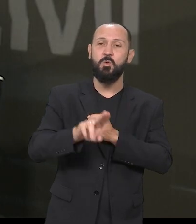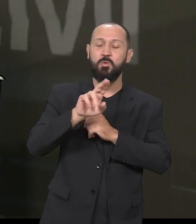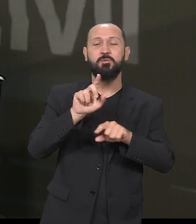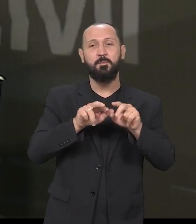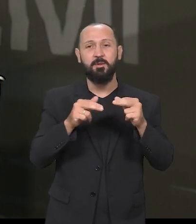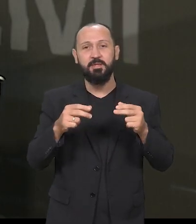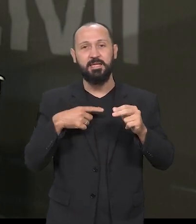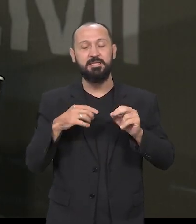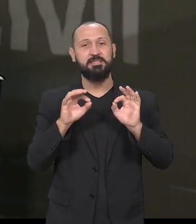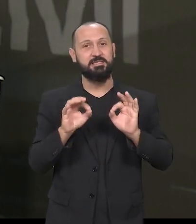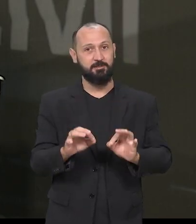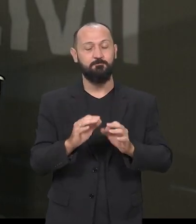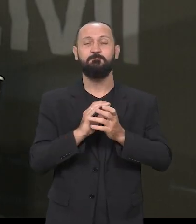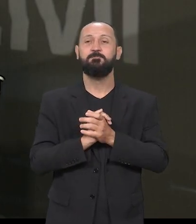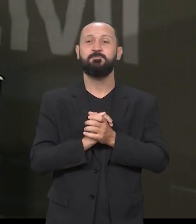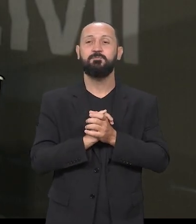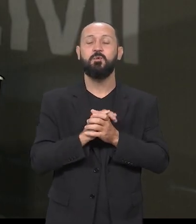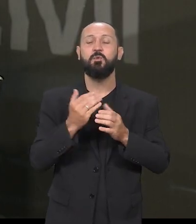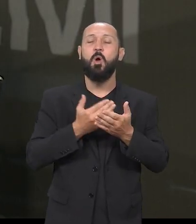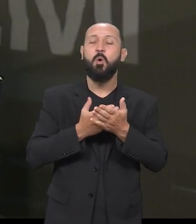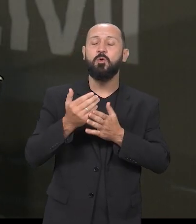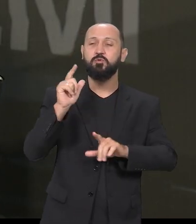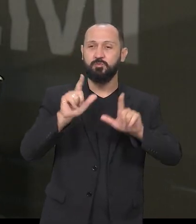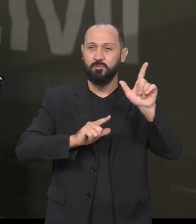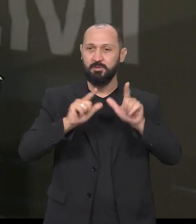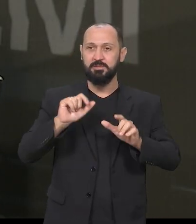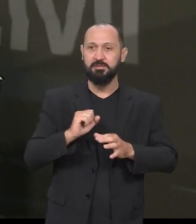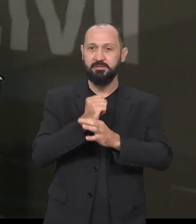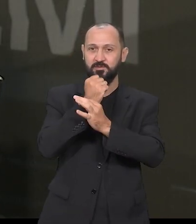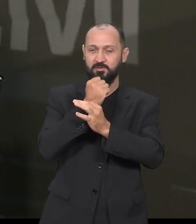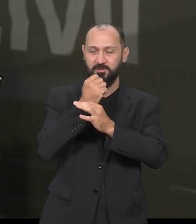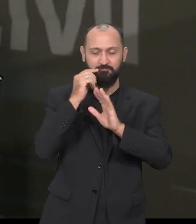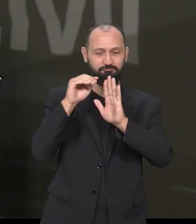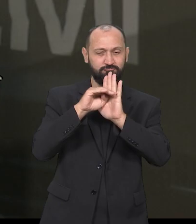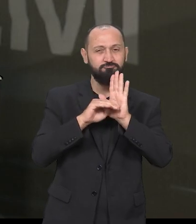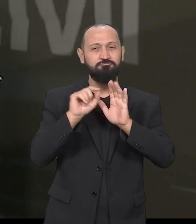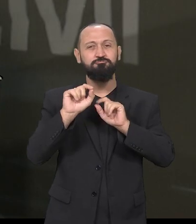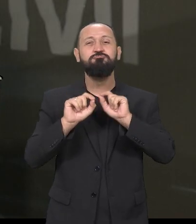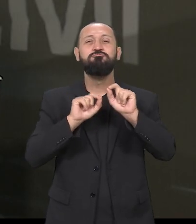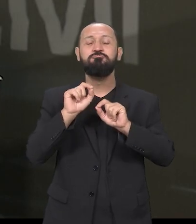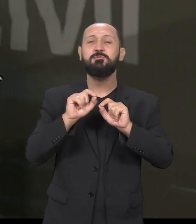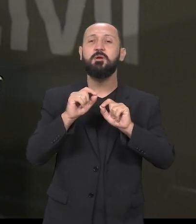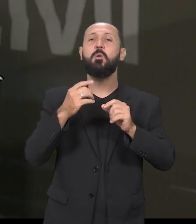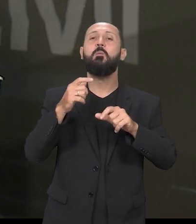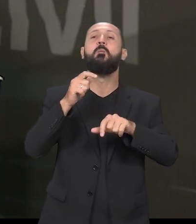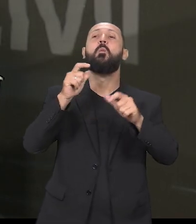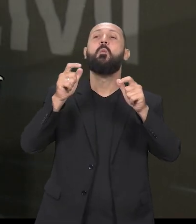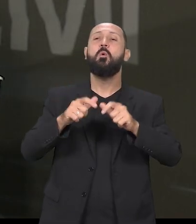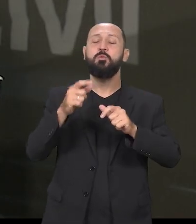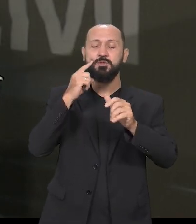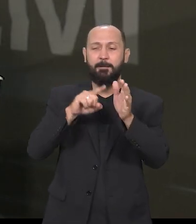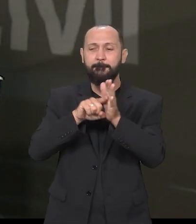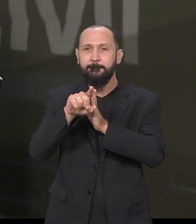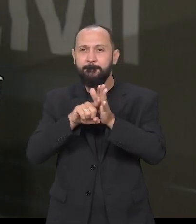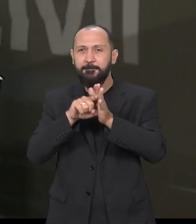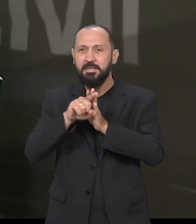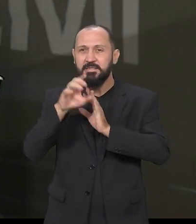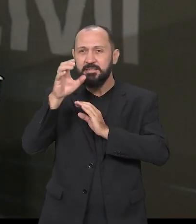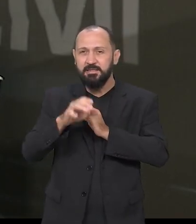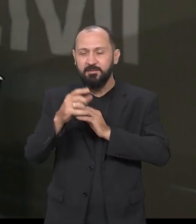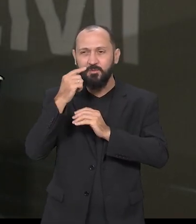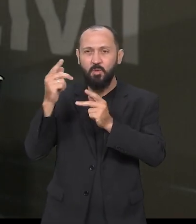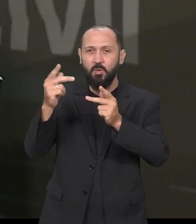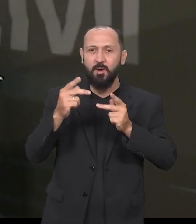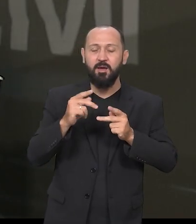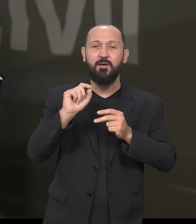uso de equipamentos adequados. O Segurança em Pauta de hoje fala sobre um dos braços da perícia criminal.